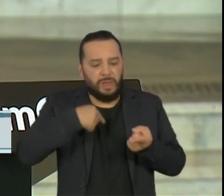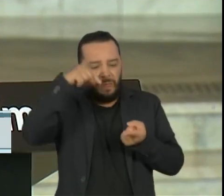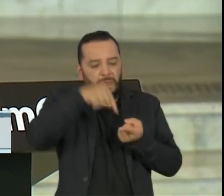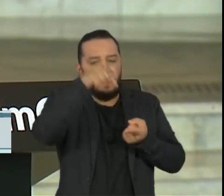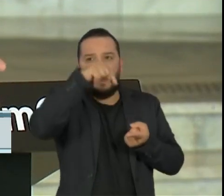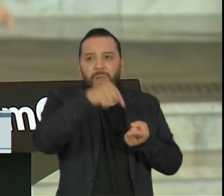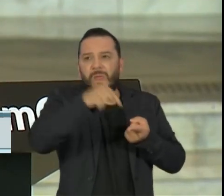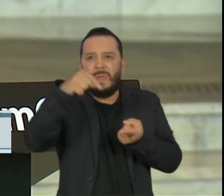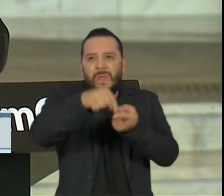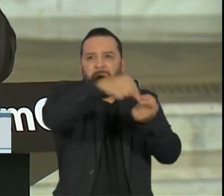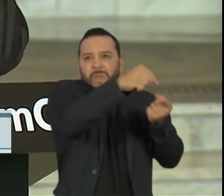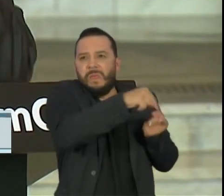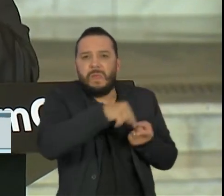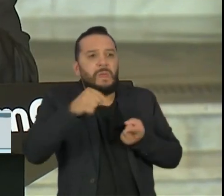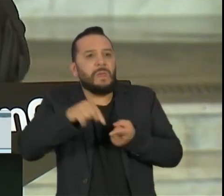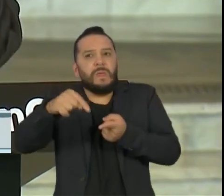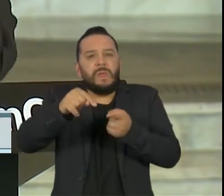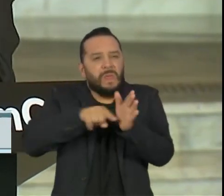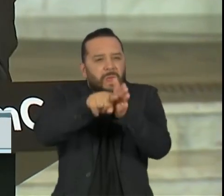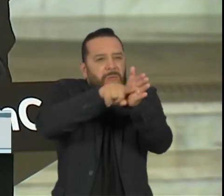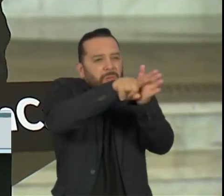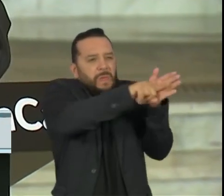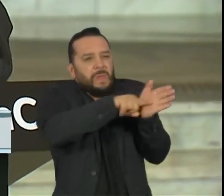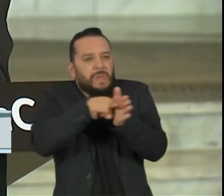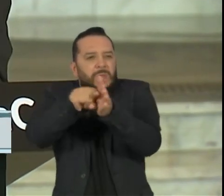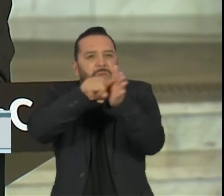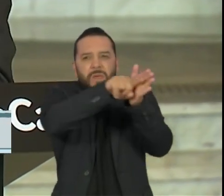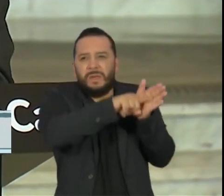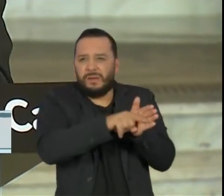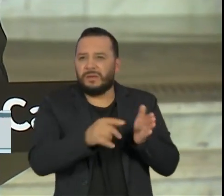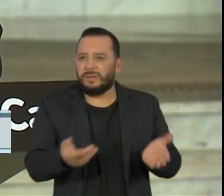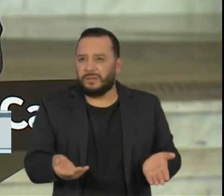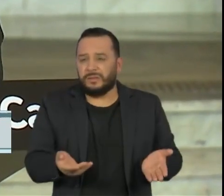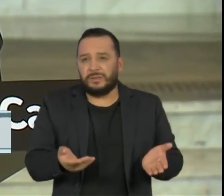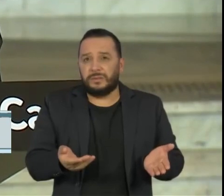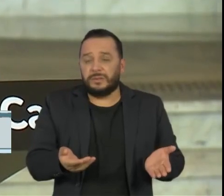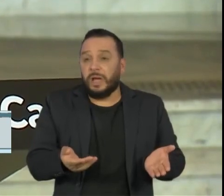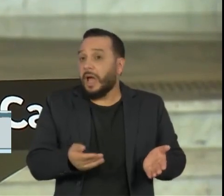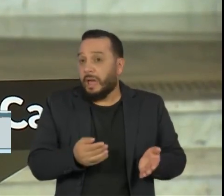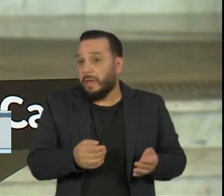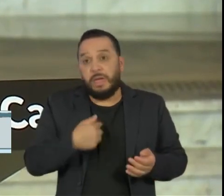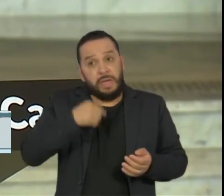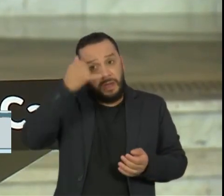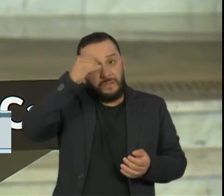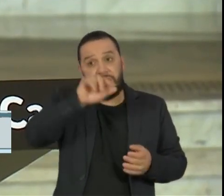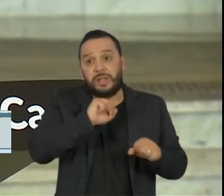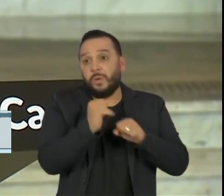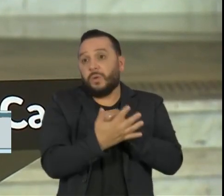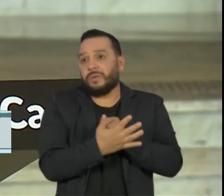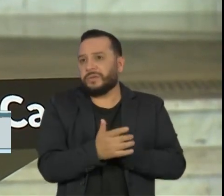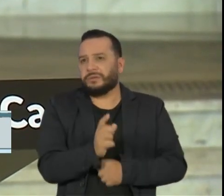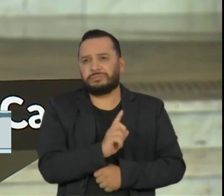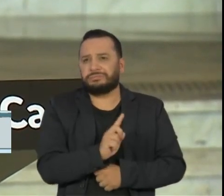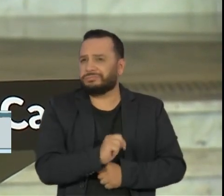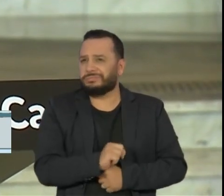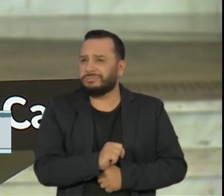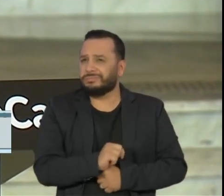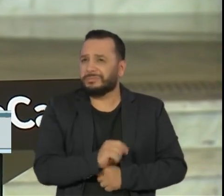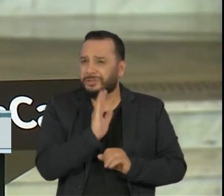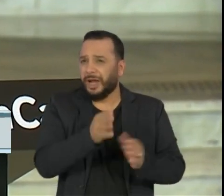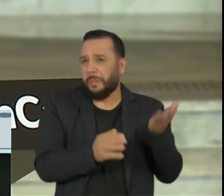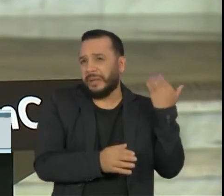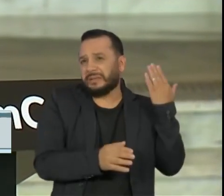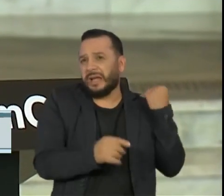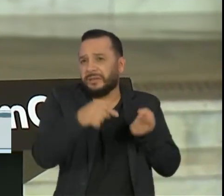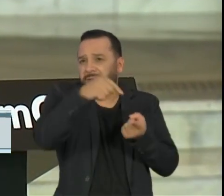em massa não tem efeito direto no manuseio da epidemia.